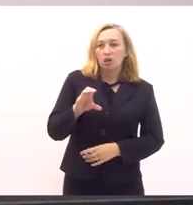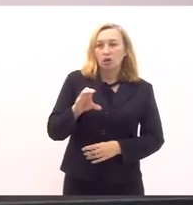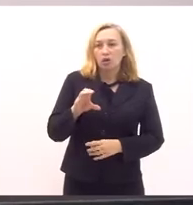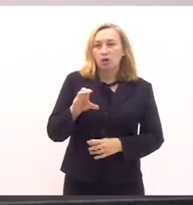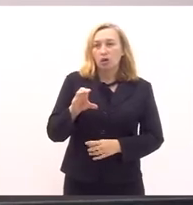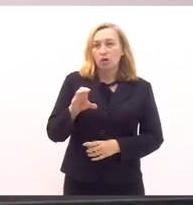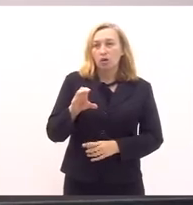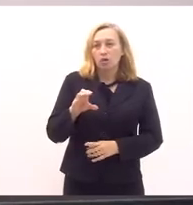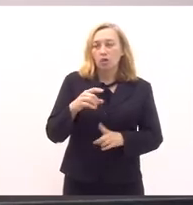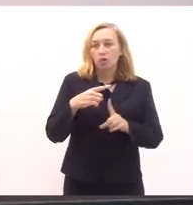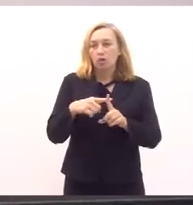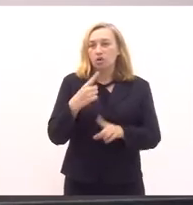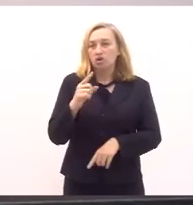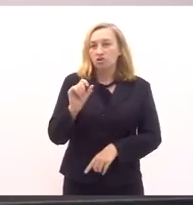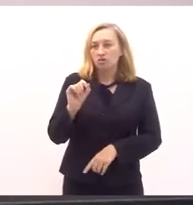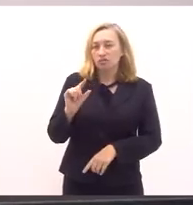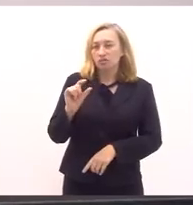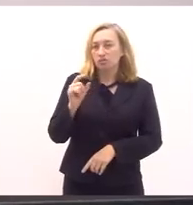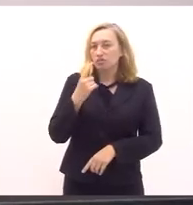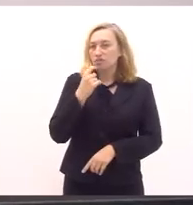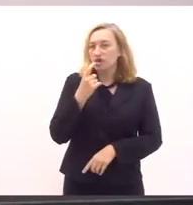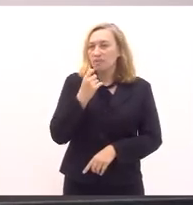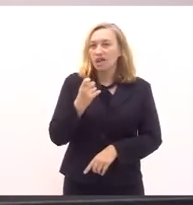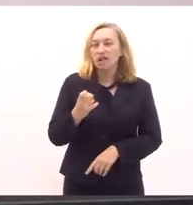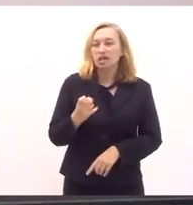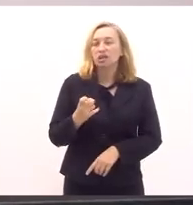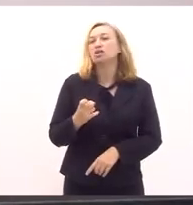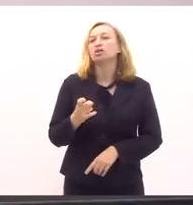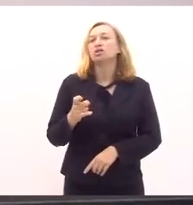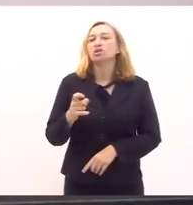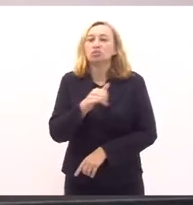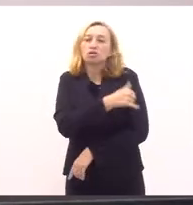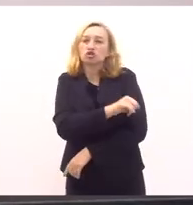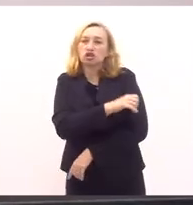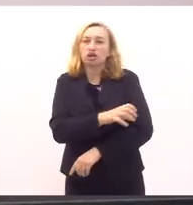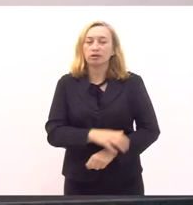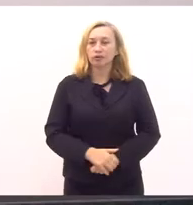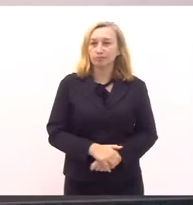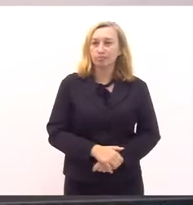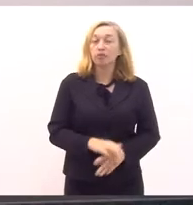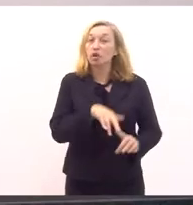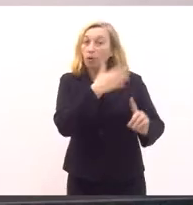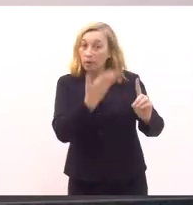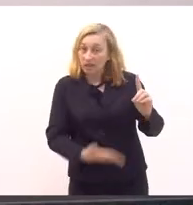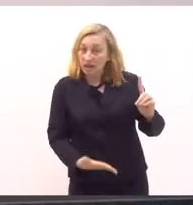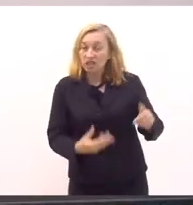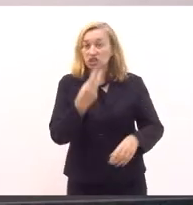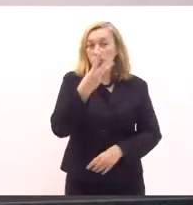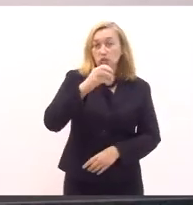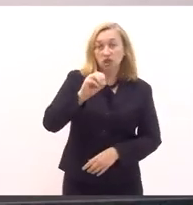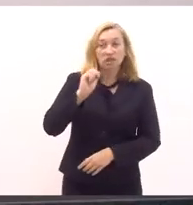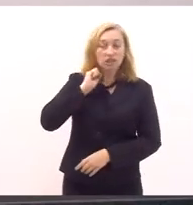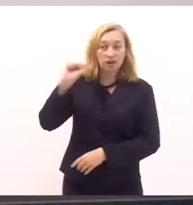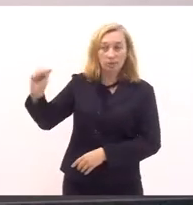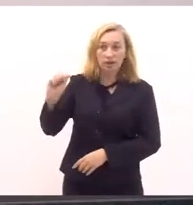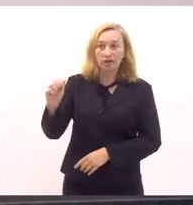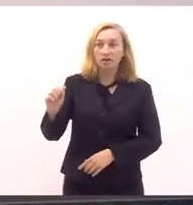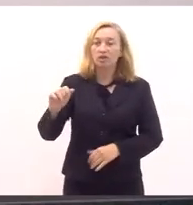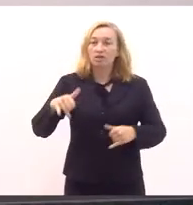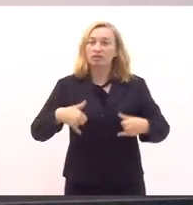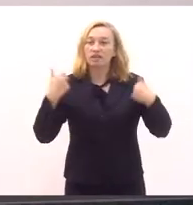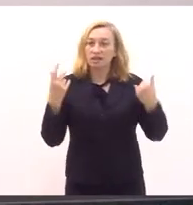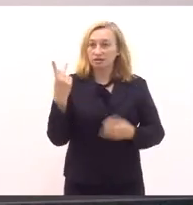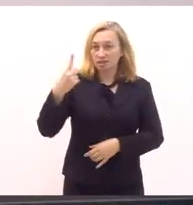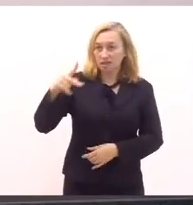maravilhoso, quem puder pesquisar, quem foi Jerônima Mesquita, a enfermeira Jerônima Mesquita. Em homenagem, o 30 de abril é o aniversário dela, e